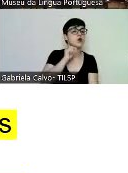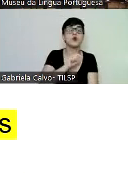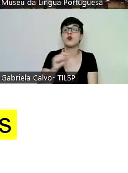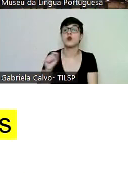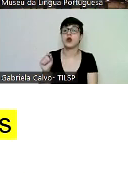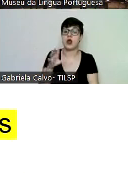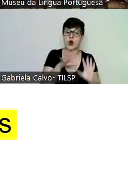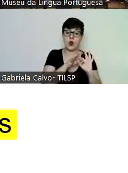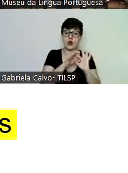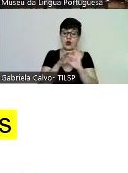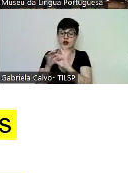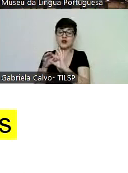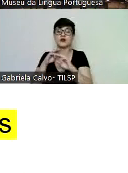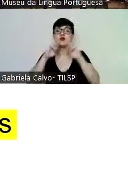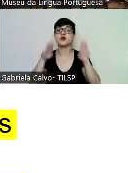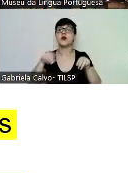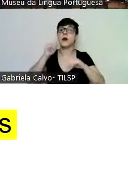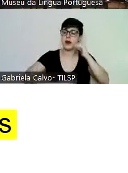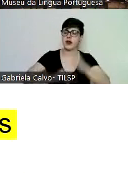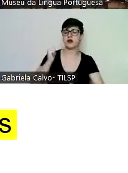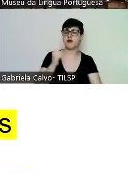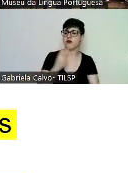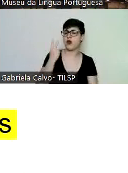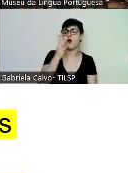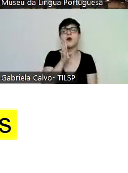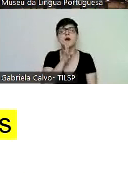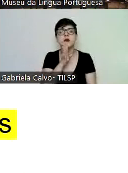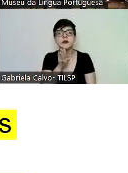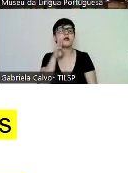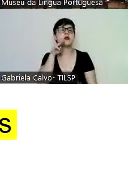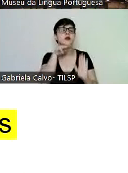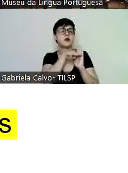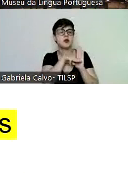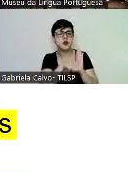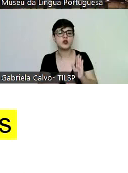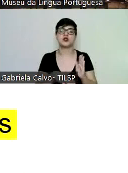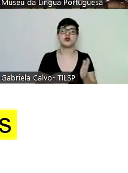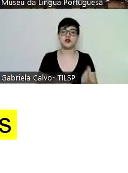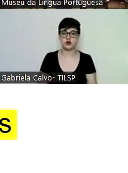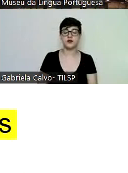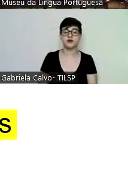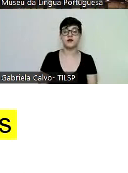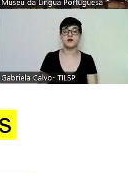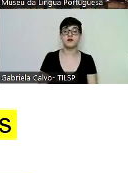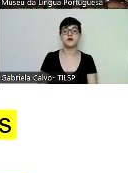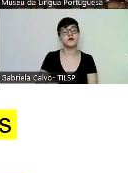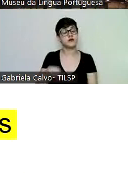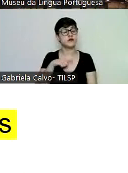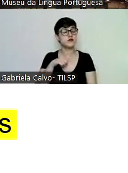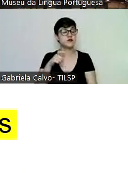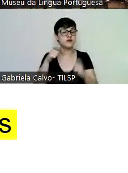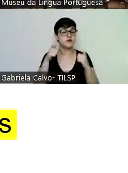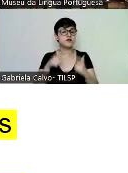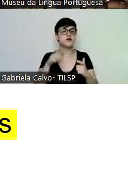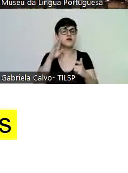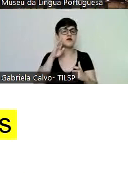contexto de museus como práticas valores conhecimentos metodologias então também tem um lugar muito específico de como